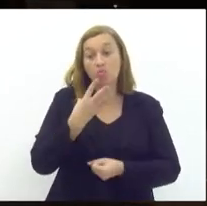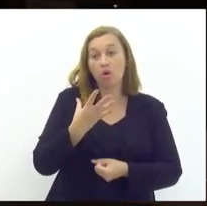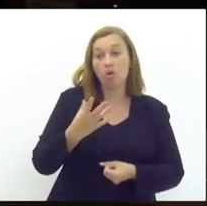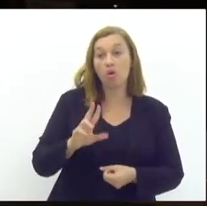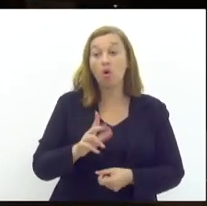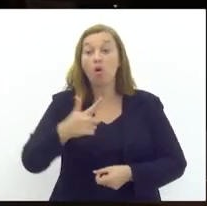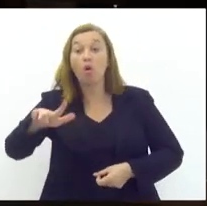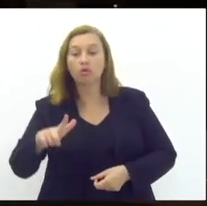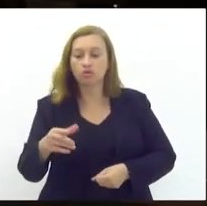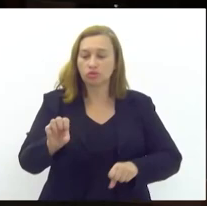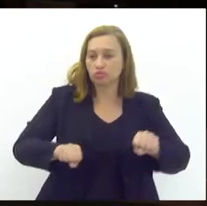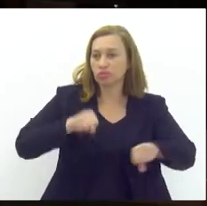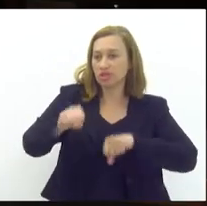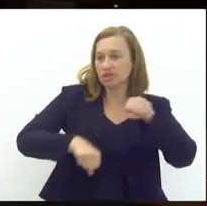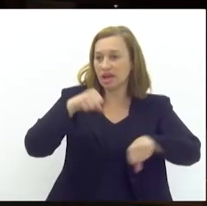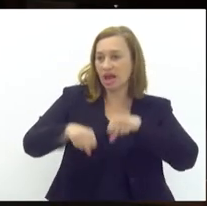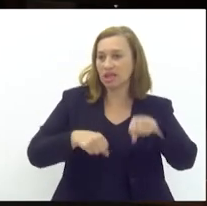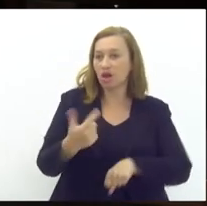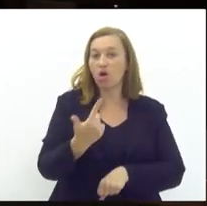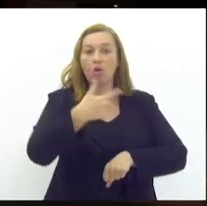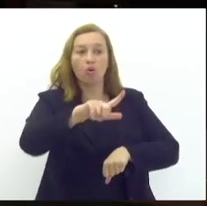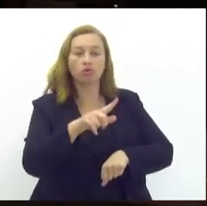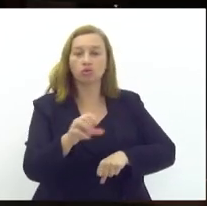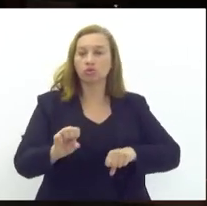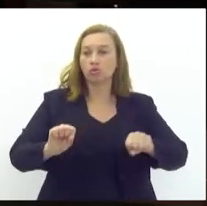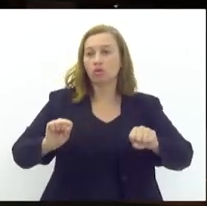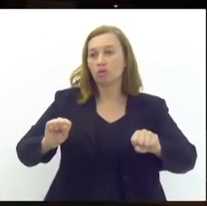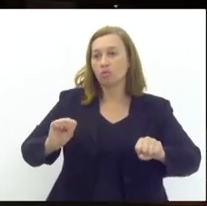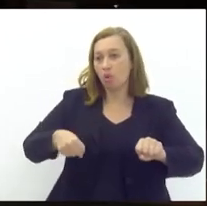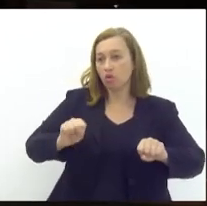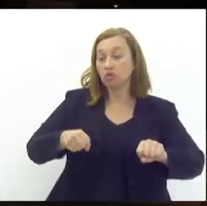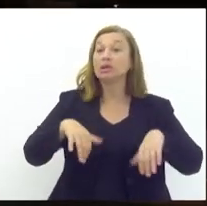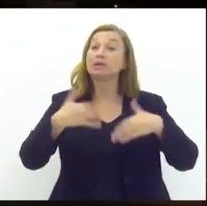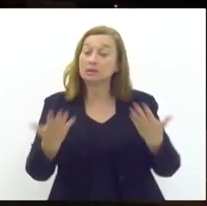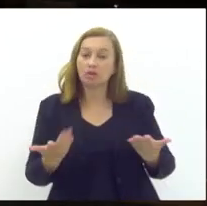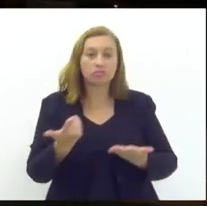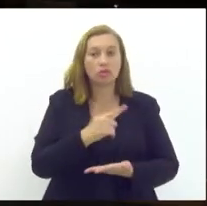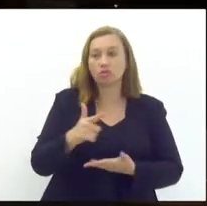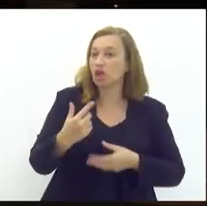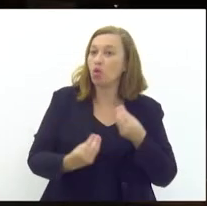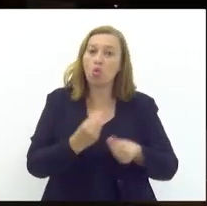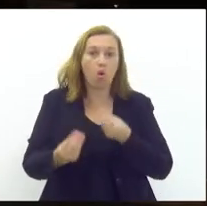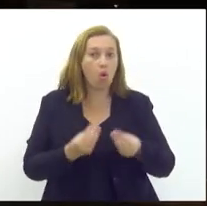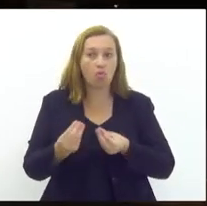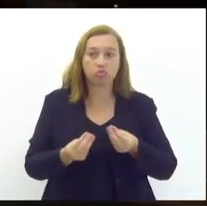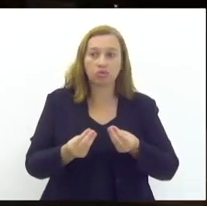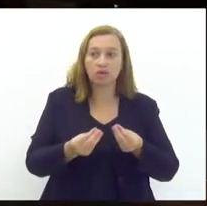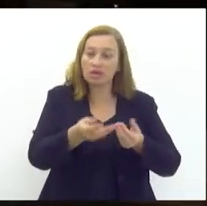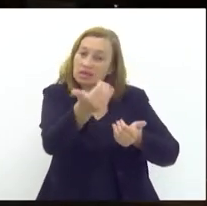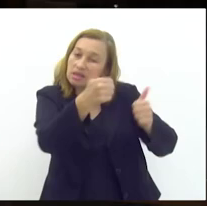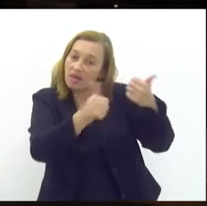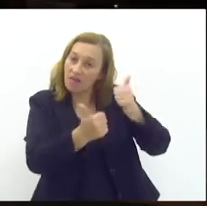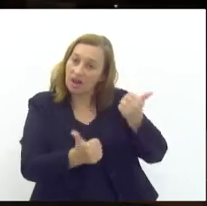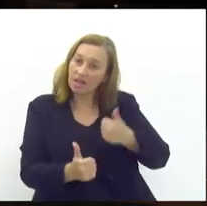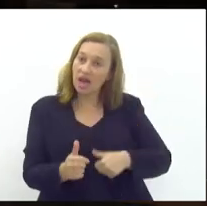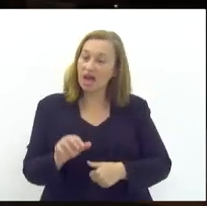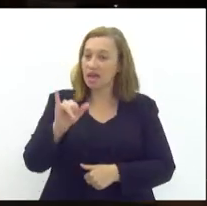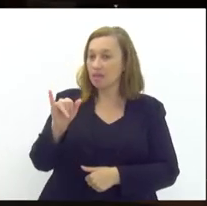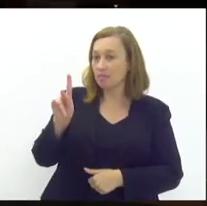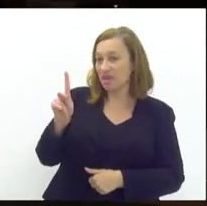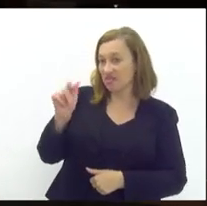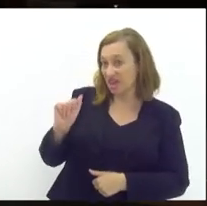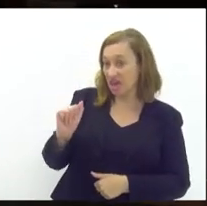até bicicleta eu tive que pagar isso aí vocês não tem poder educação para ser valida a cobrança do IPVA uma coisa